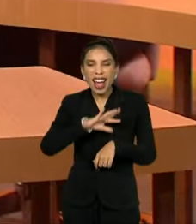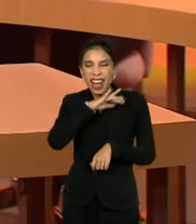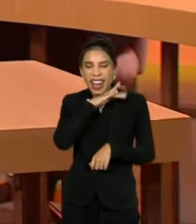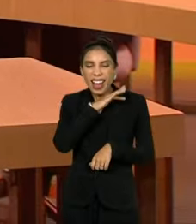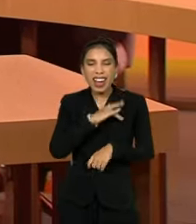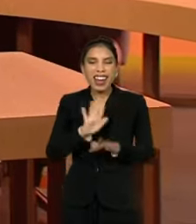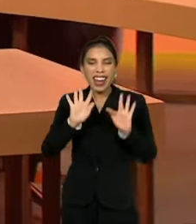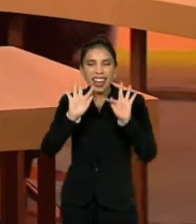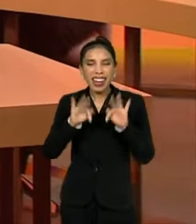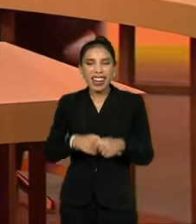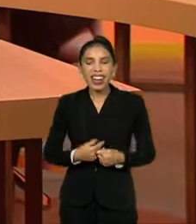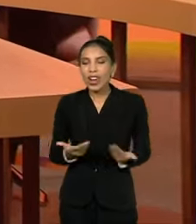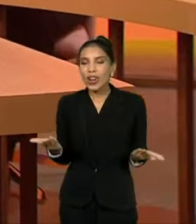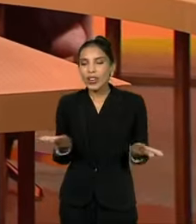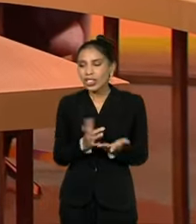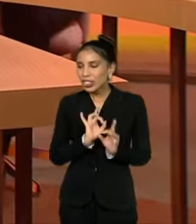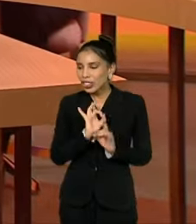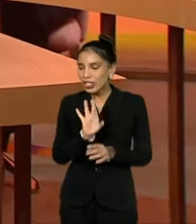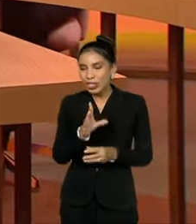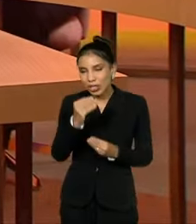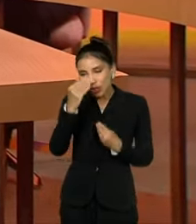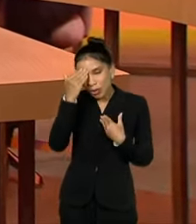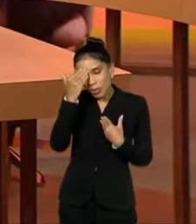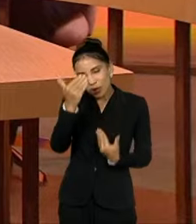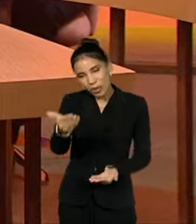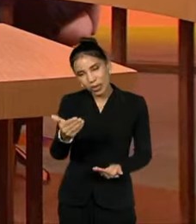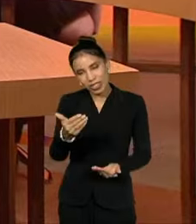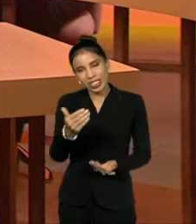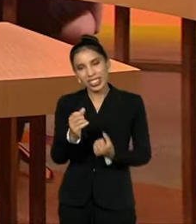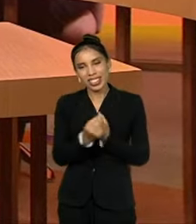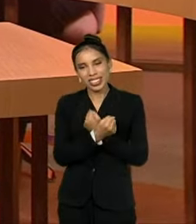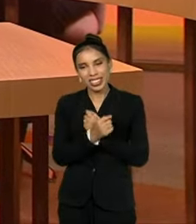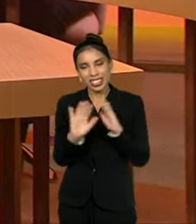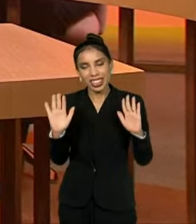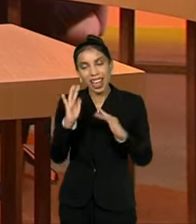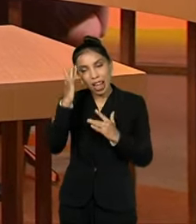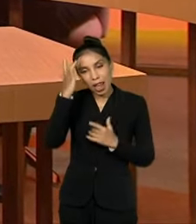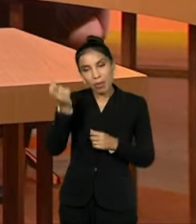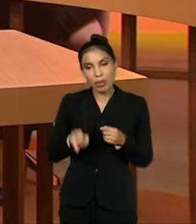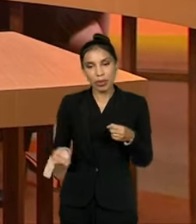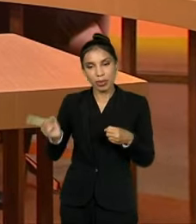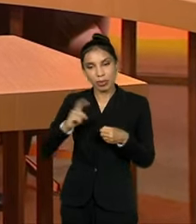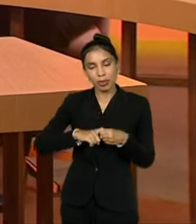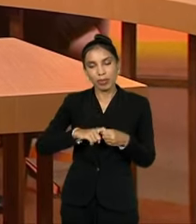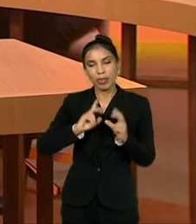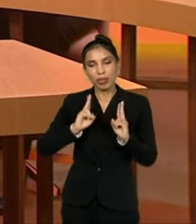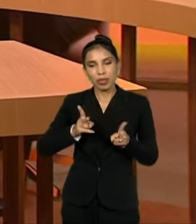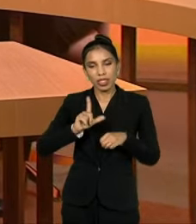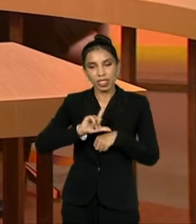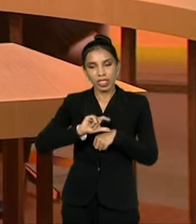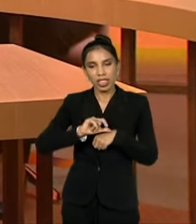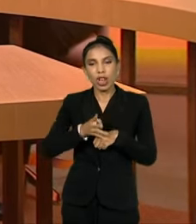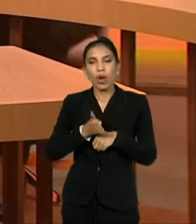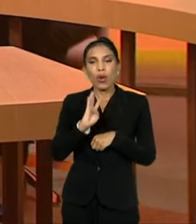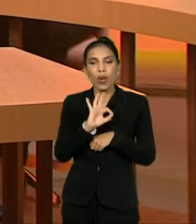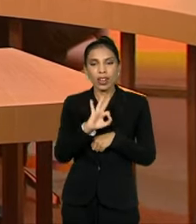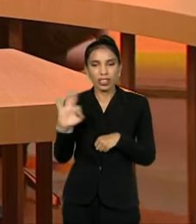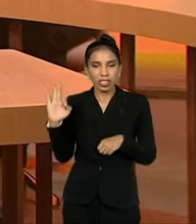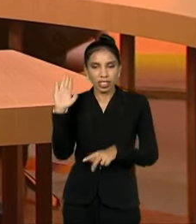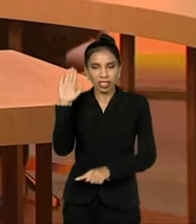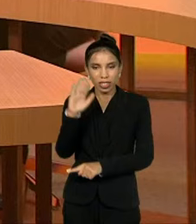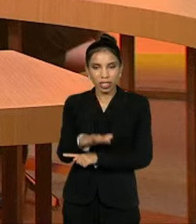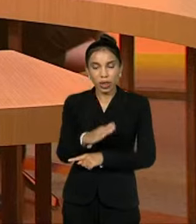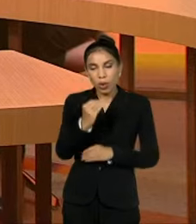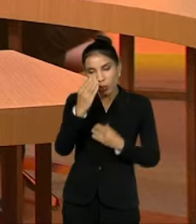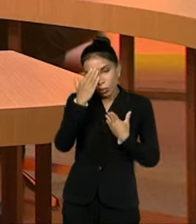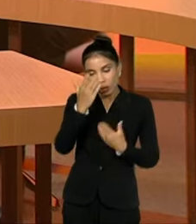quando acaba, mas por hoje é só. Obrigada por prestigiar o Sem Censura. Amanhã a gente está de volta no mesmo horário, 16h. Muito obrigada